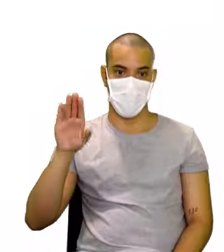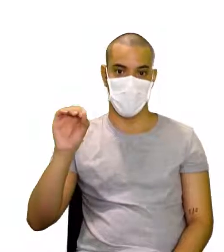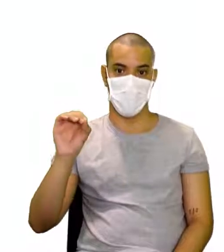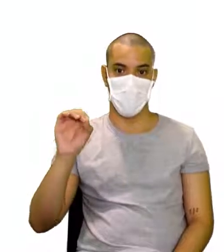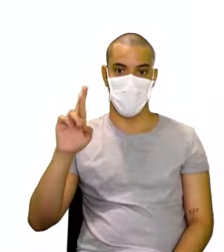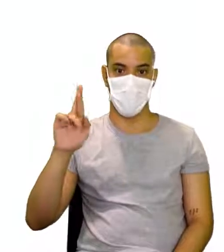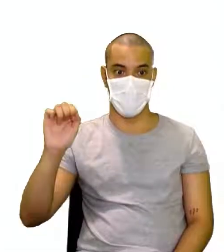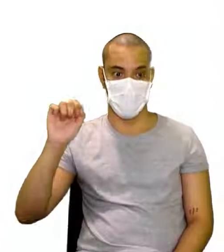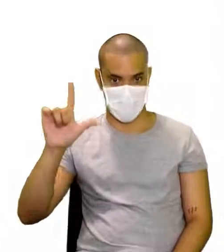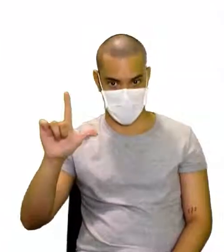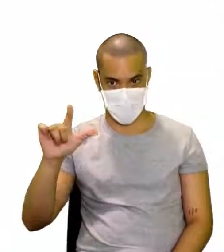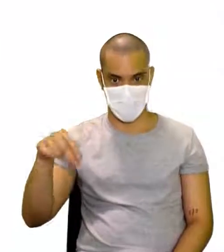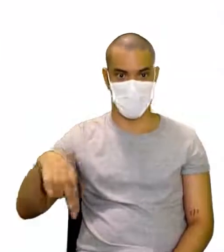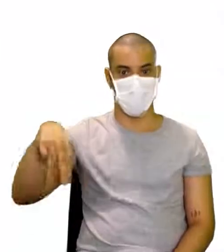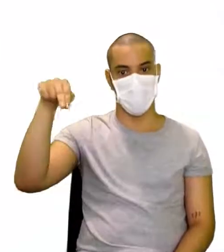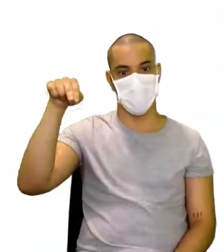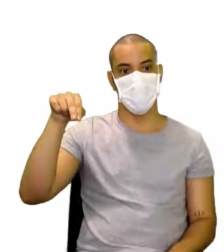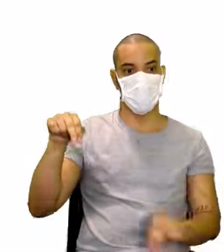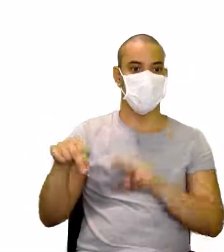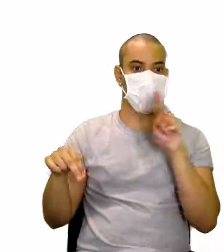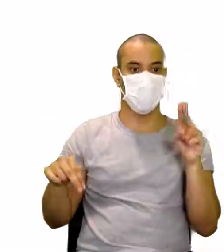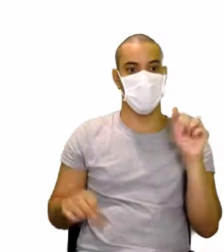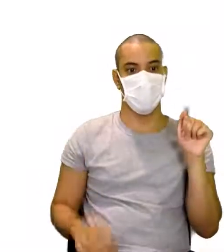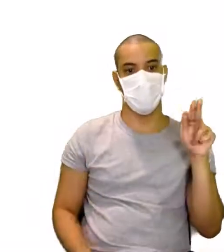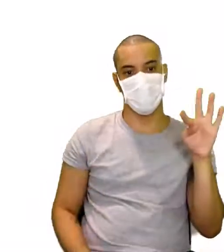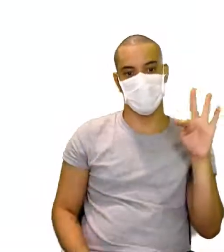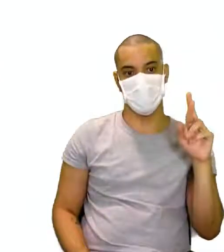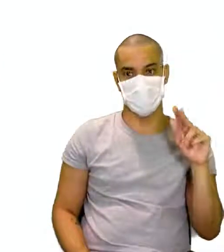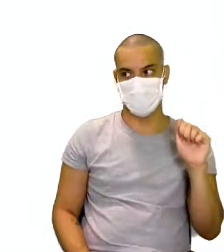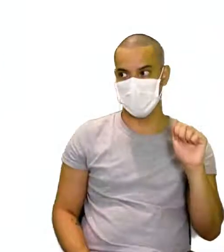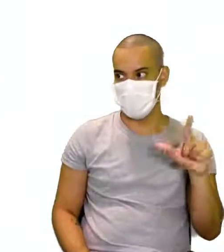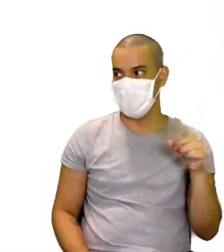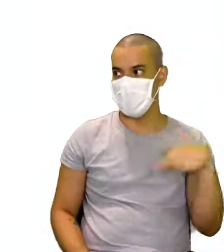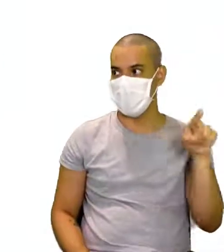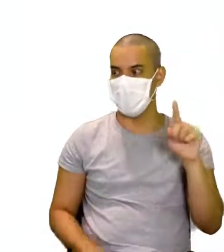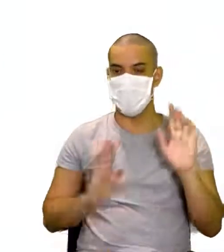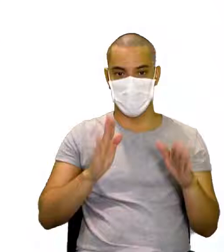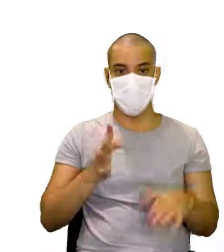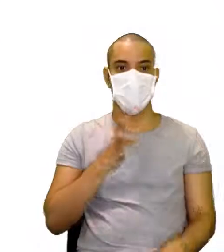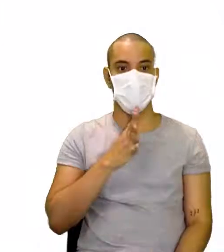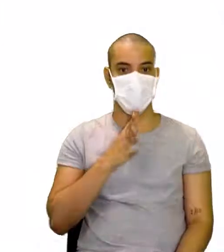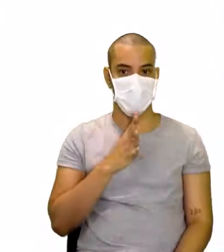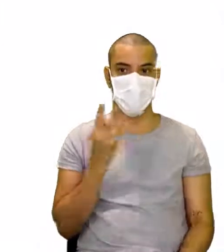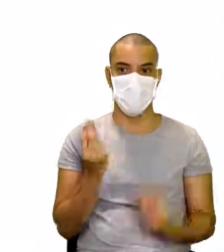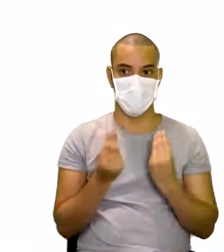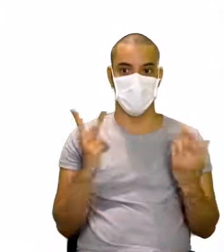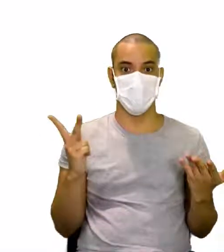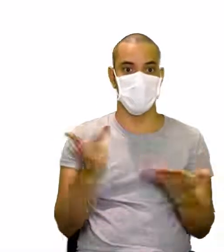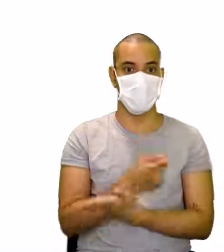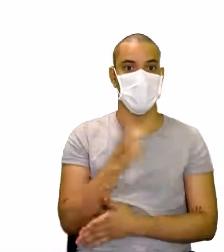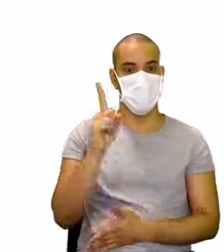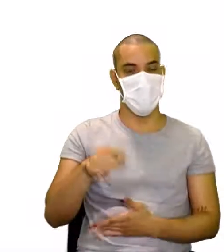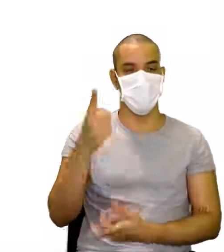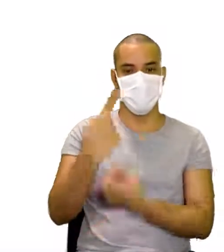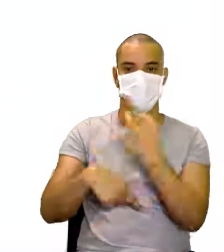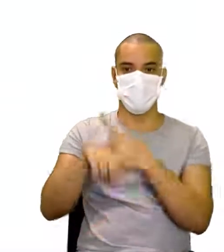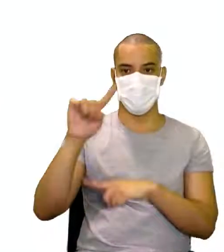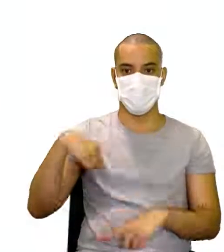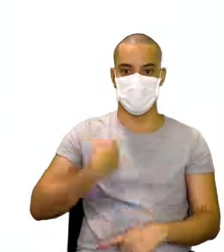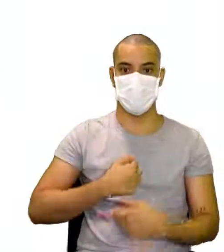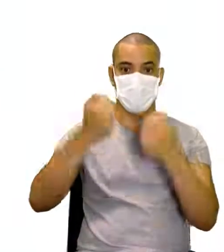ser boreal, norte ou austral, sul. Então, quem já ouviu falar aí na aurora boreal, é porque é o fenômeno aqui que nós